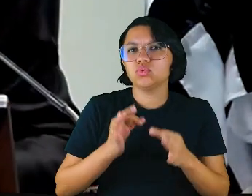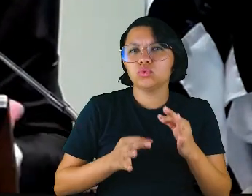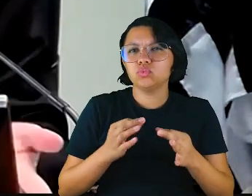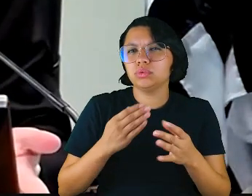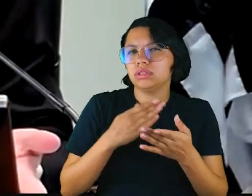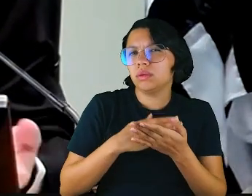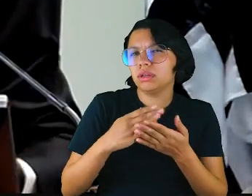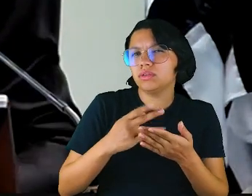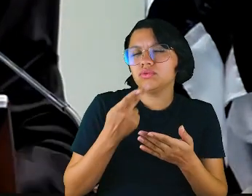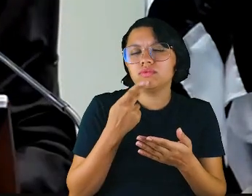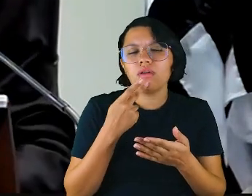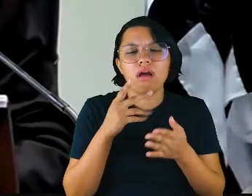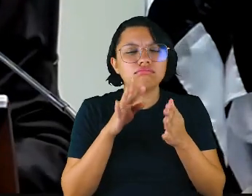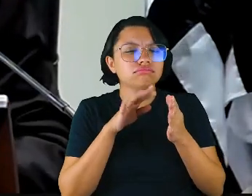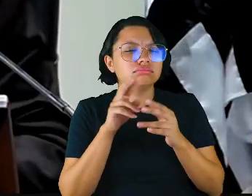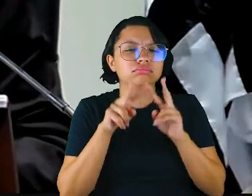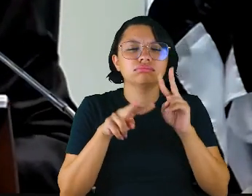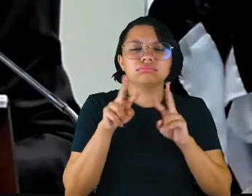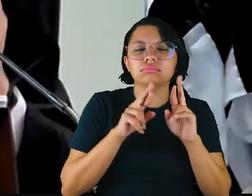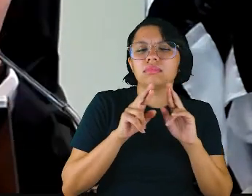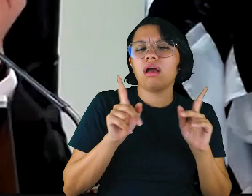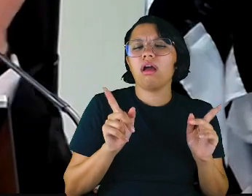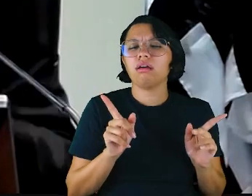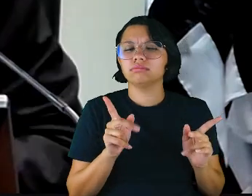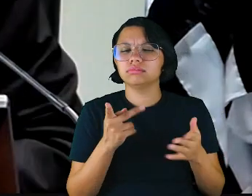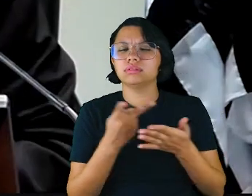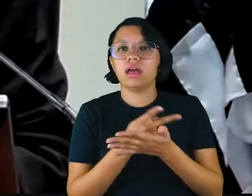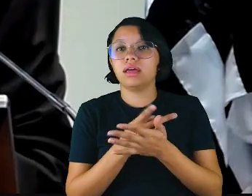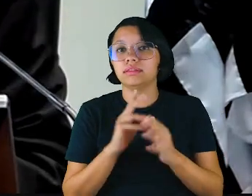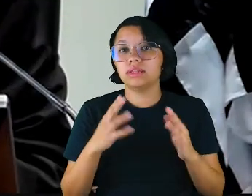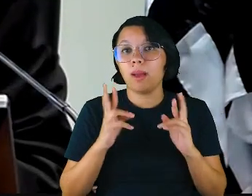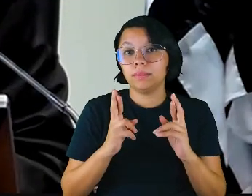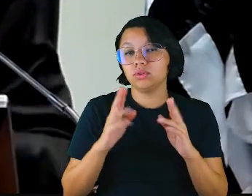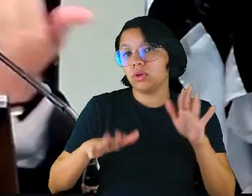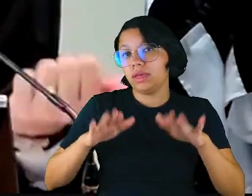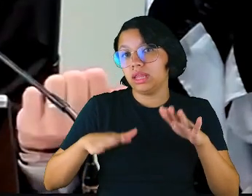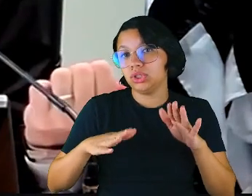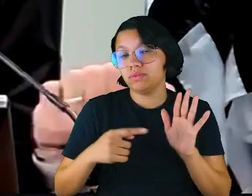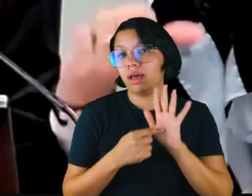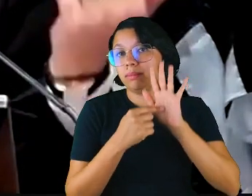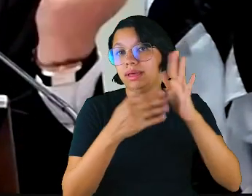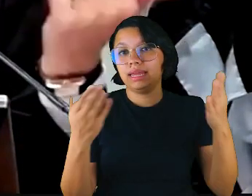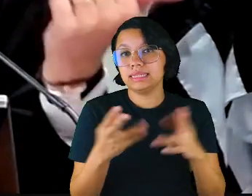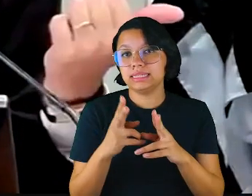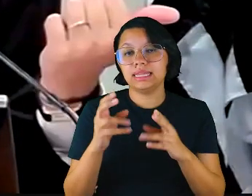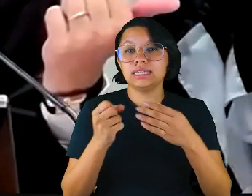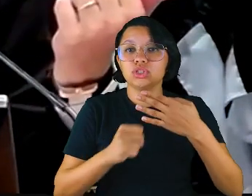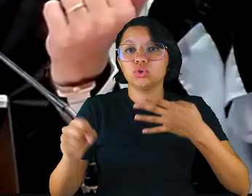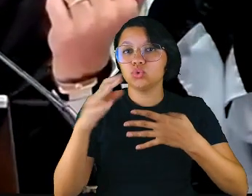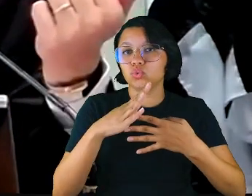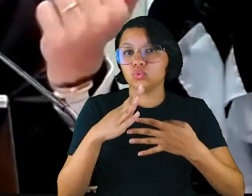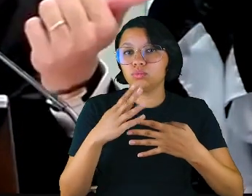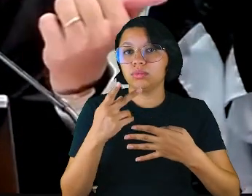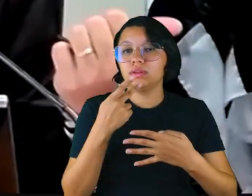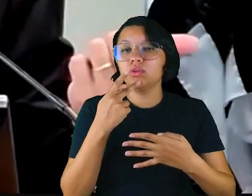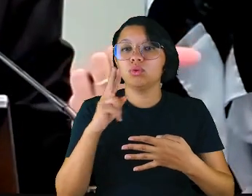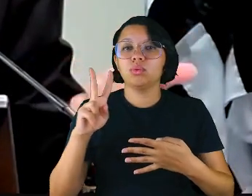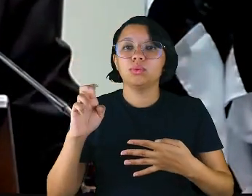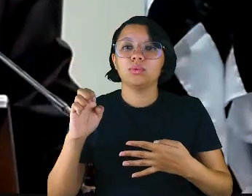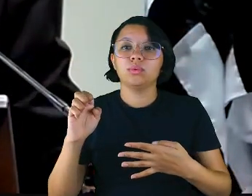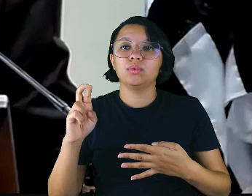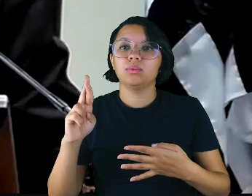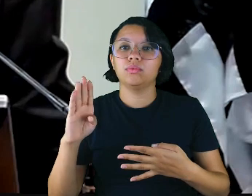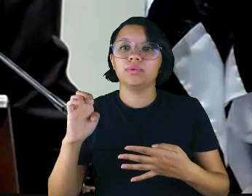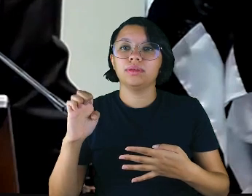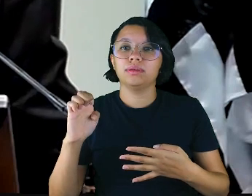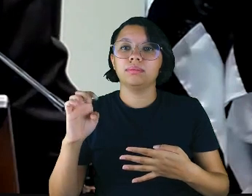iniciativa de falar, eu suspeito dessa sentença. A expressão presunção relativa aparece nessa súmula e eu achei interessante que no verbete que você leu,